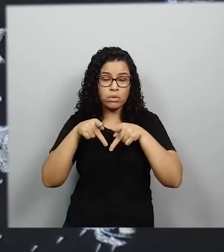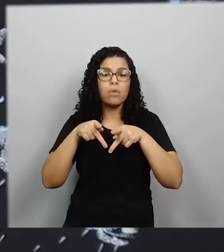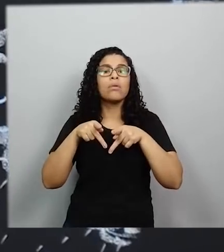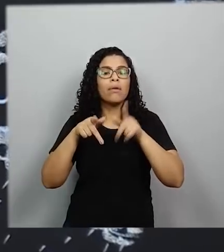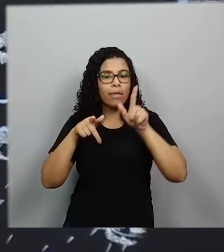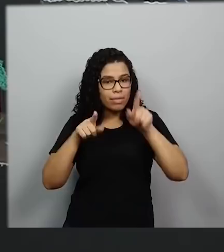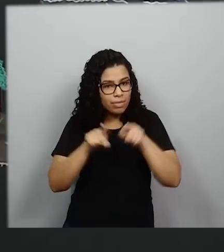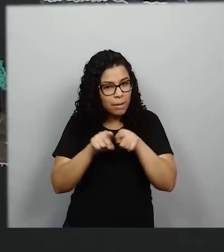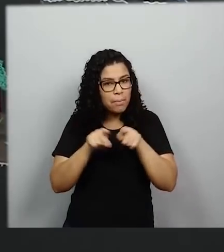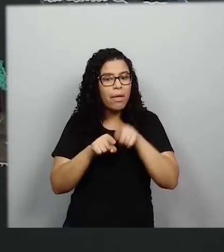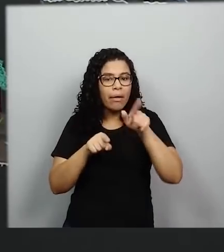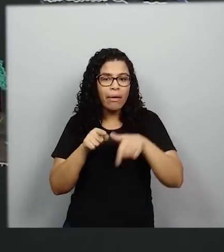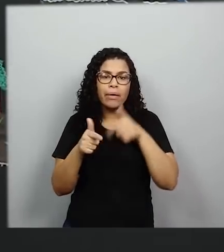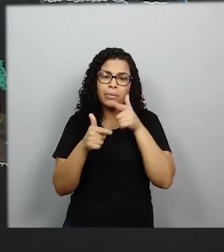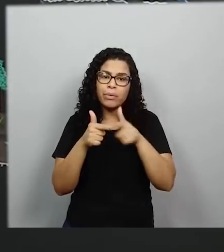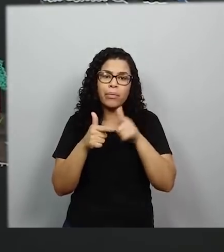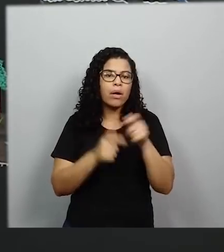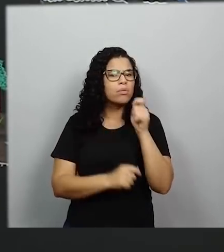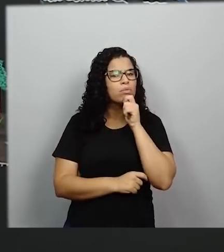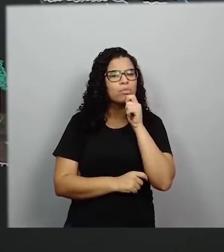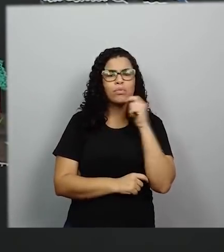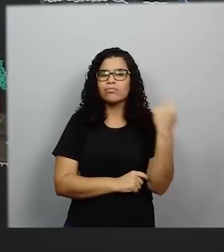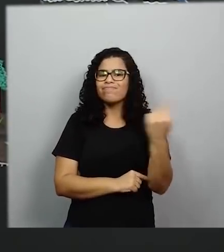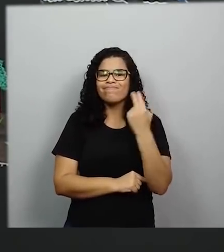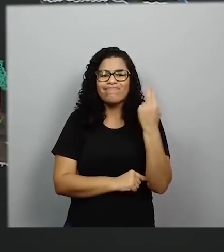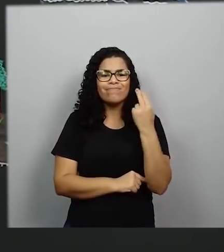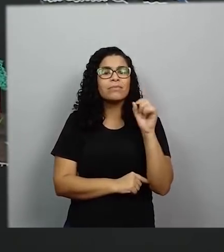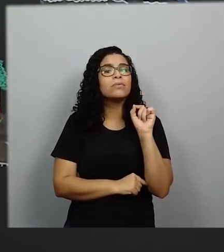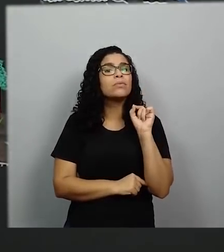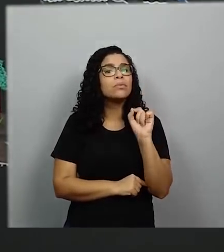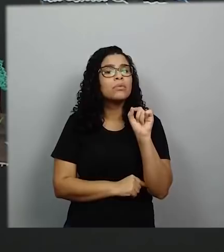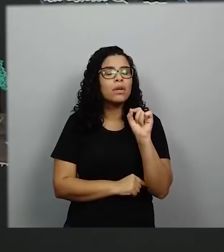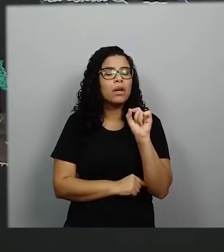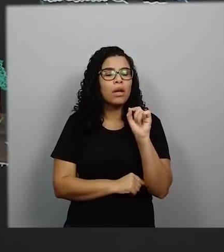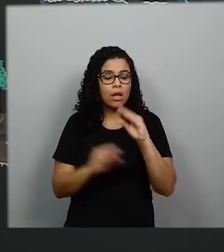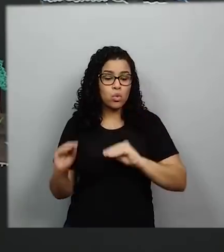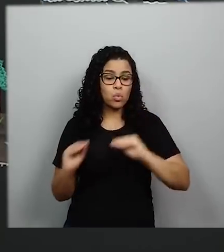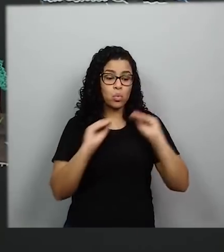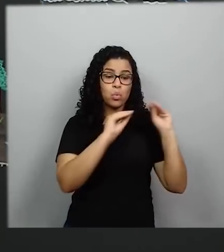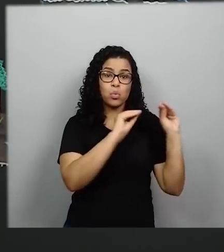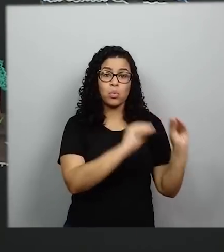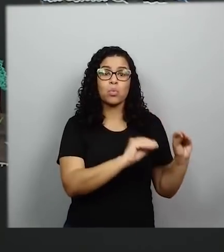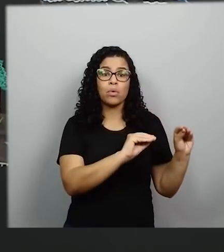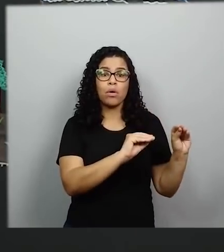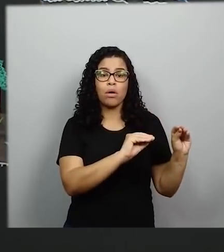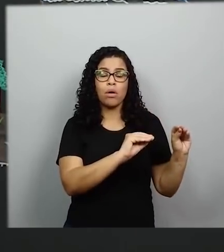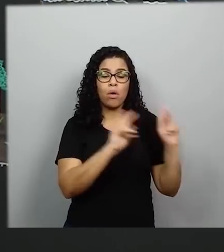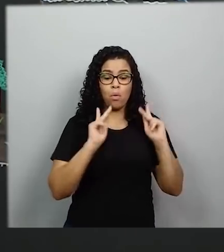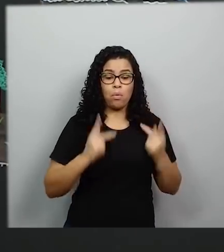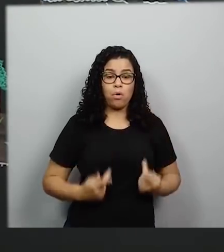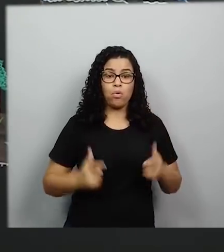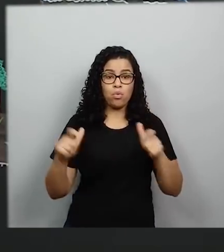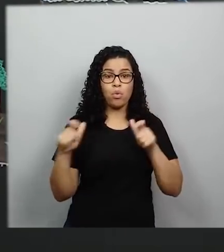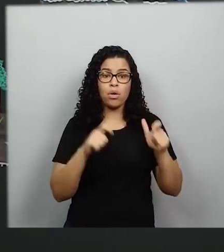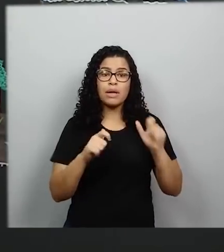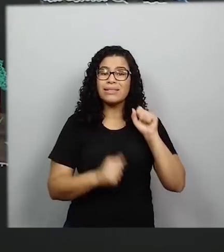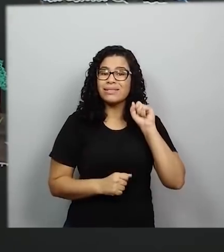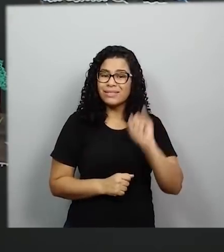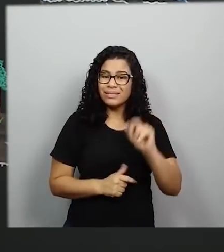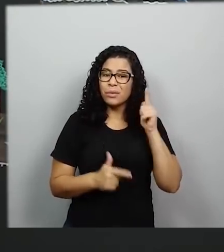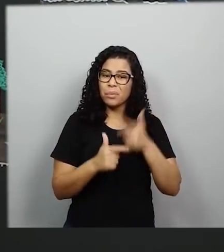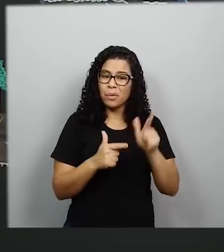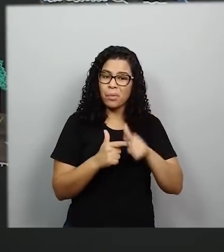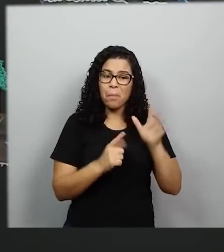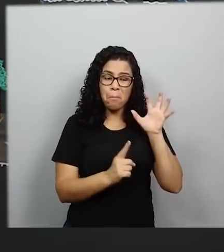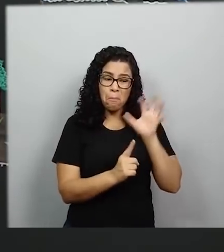fica comprometida. E não adianta a gente tentar fugir, tirar o ser humano do impacto, porque se impacta o ser